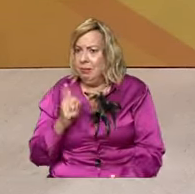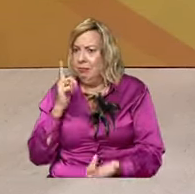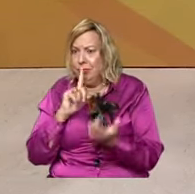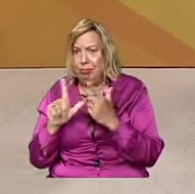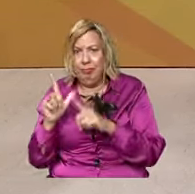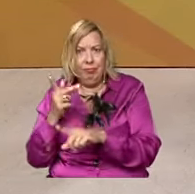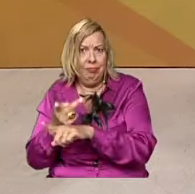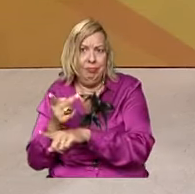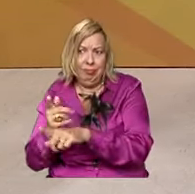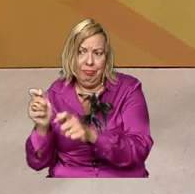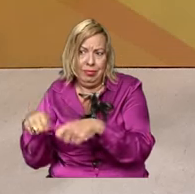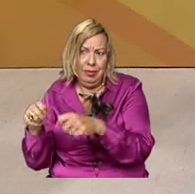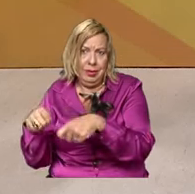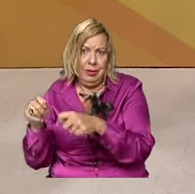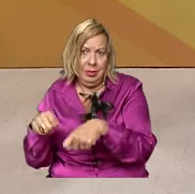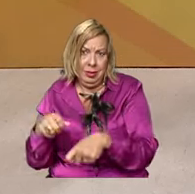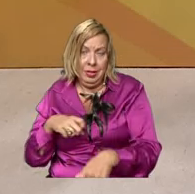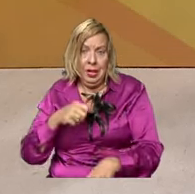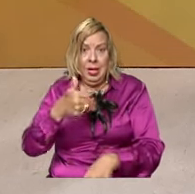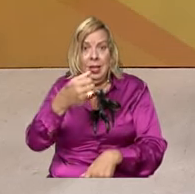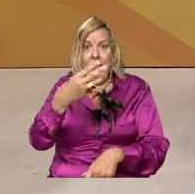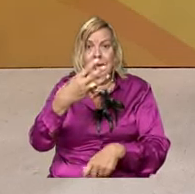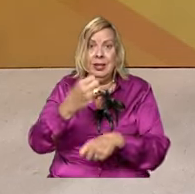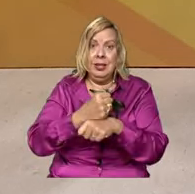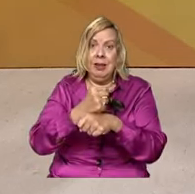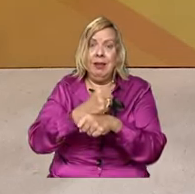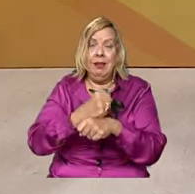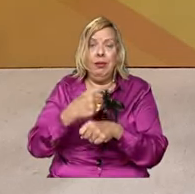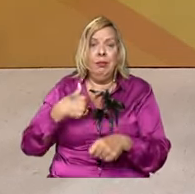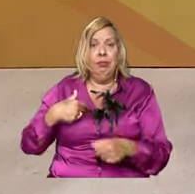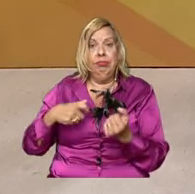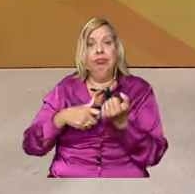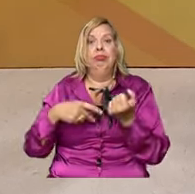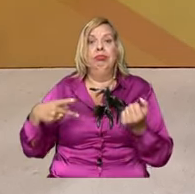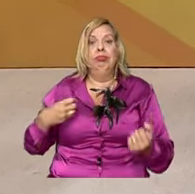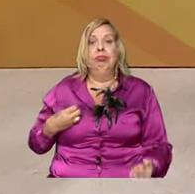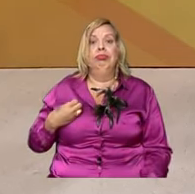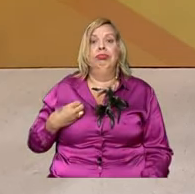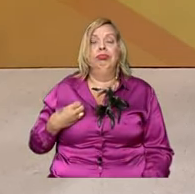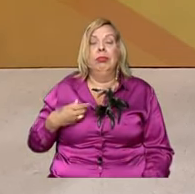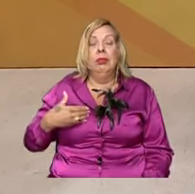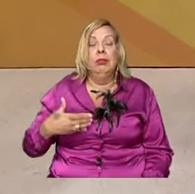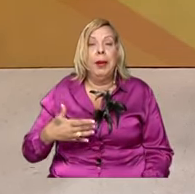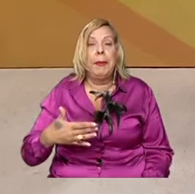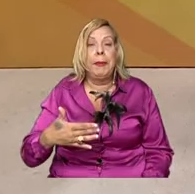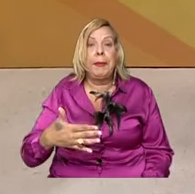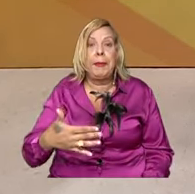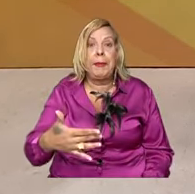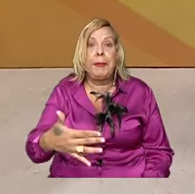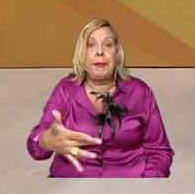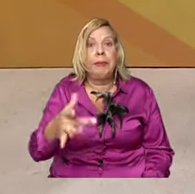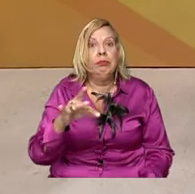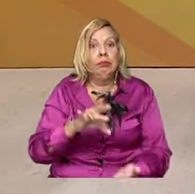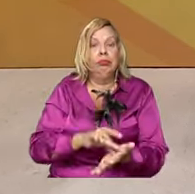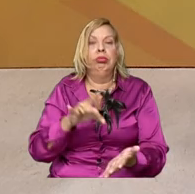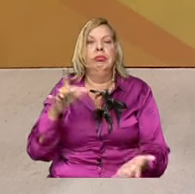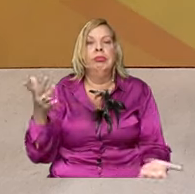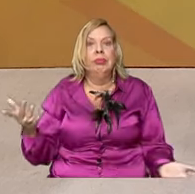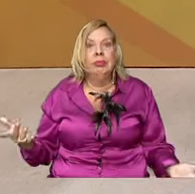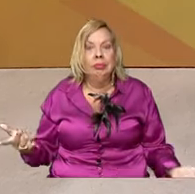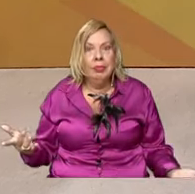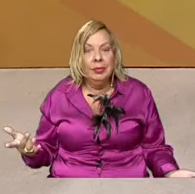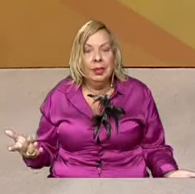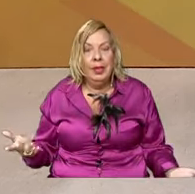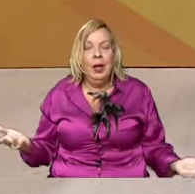já, que a gente tem feito isso acontecer a cada semana, a cada domingão. E você aí? Quem sabe hoje não é dia também de